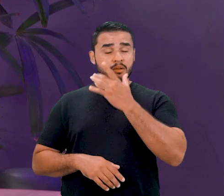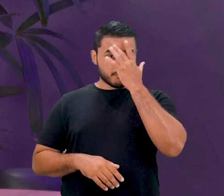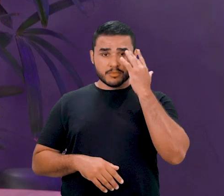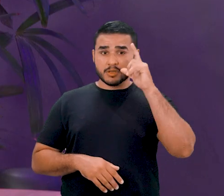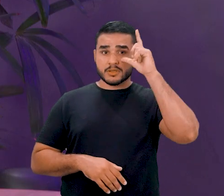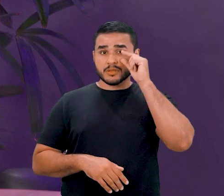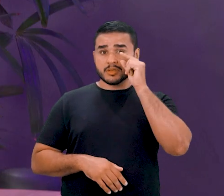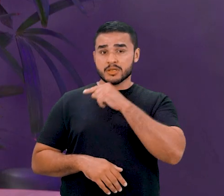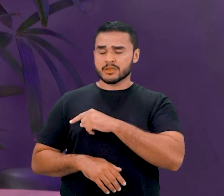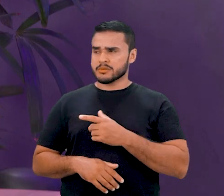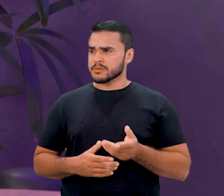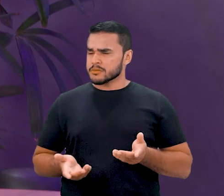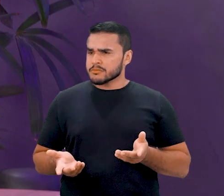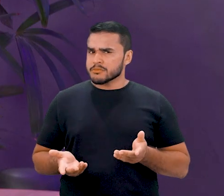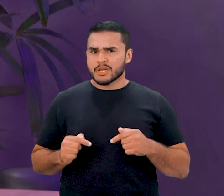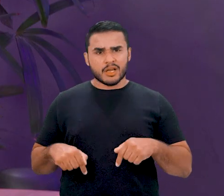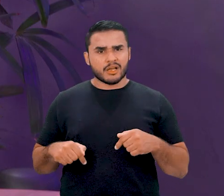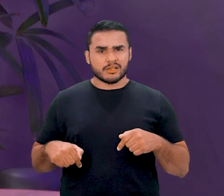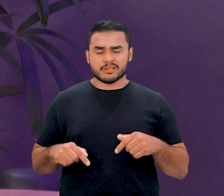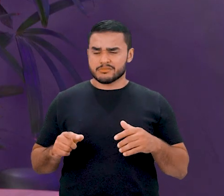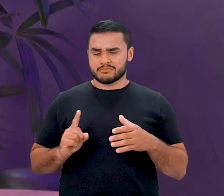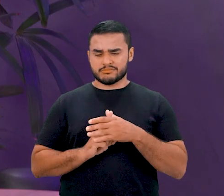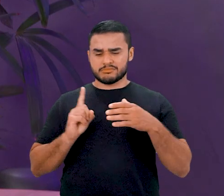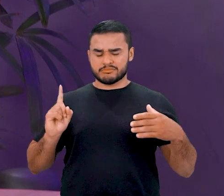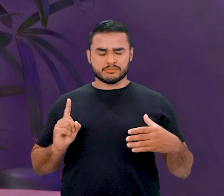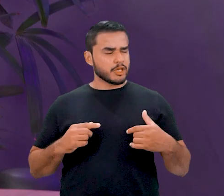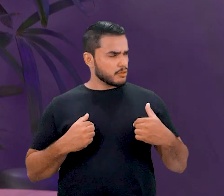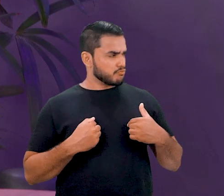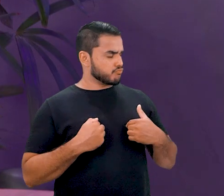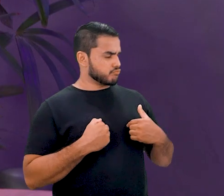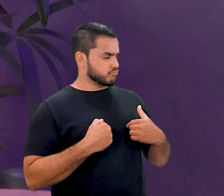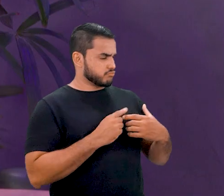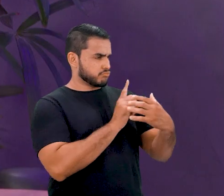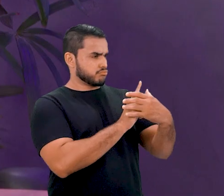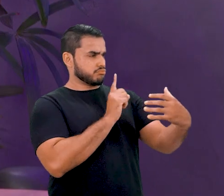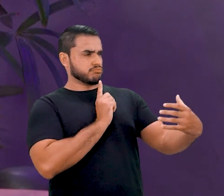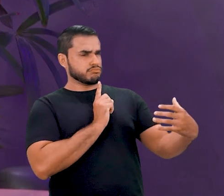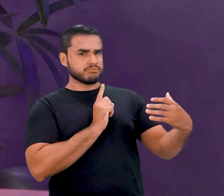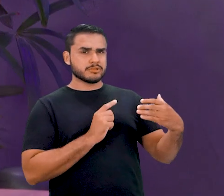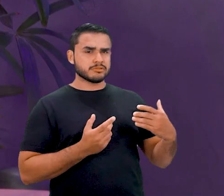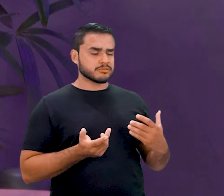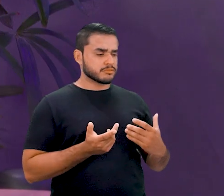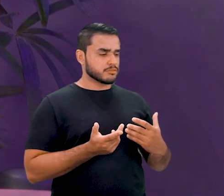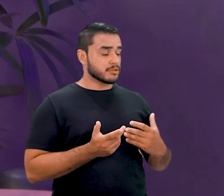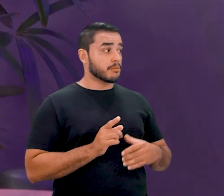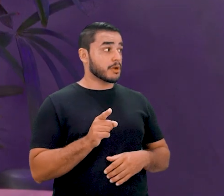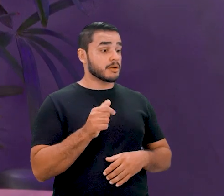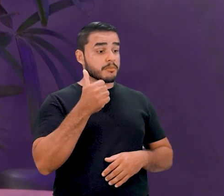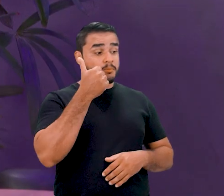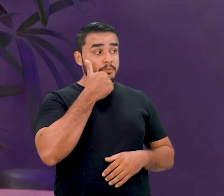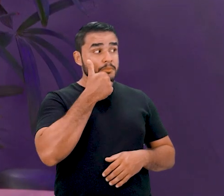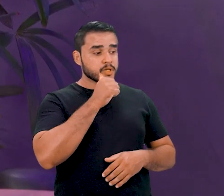iguais a ela. Então, parecia que aquele espaço não era para mim, eu só não entendia a complexidade disso. Mas a minha mãe, mesmo também